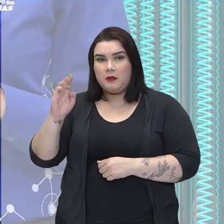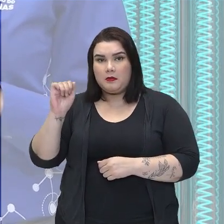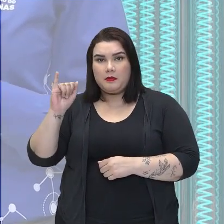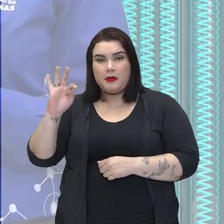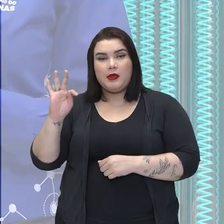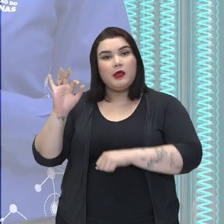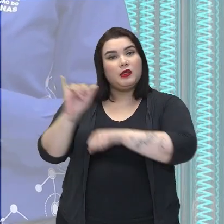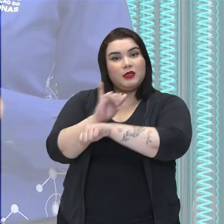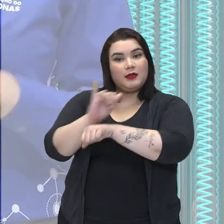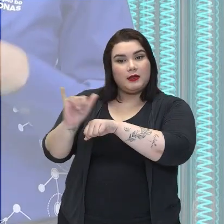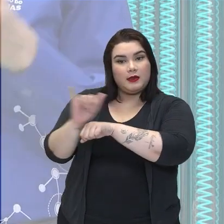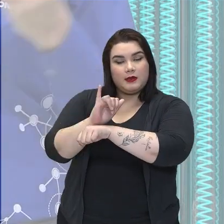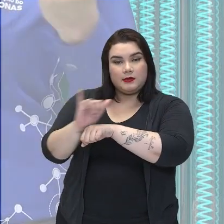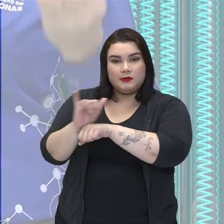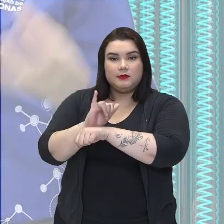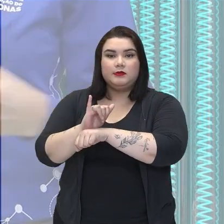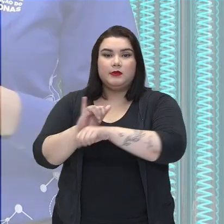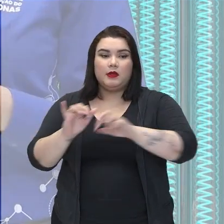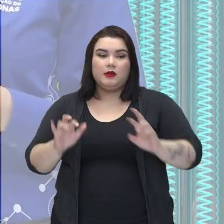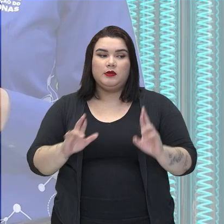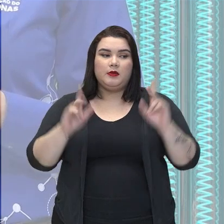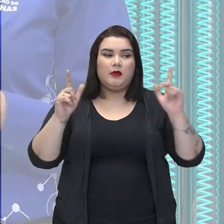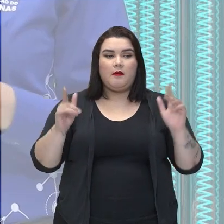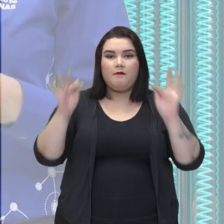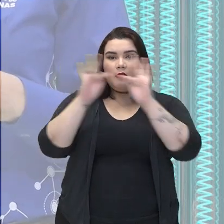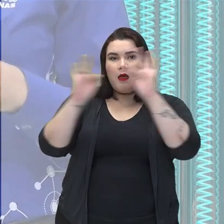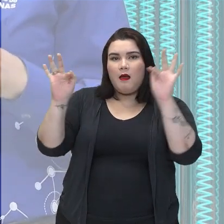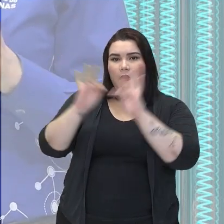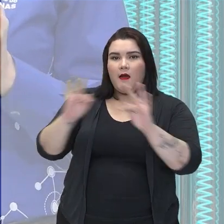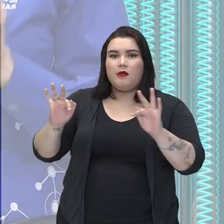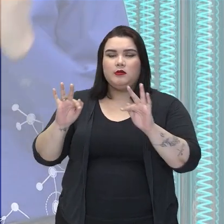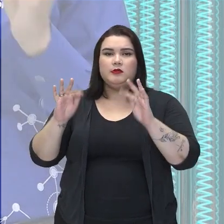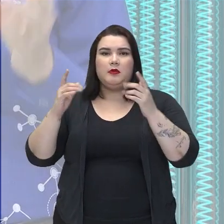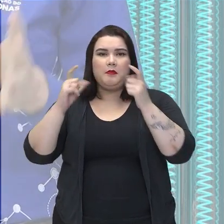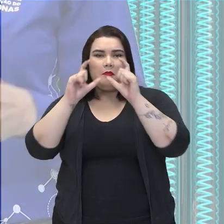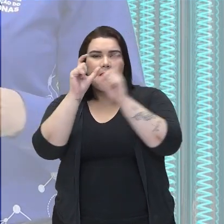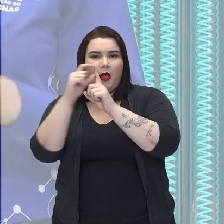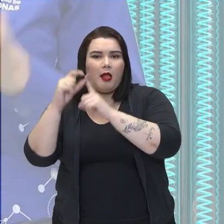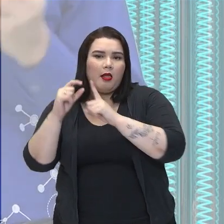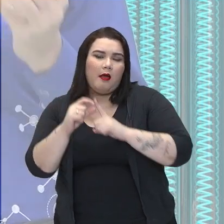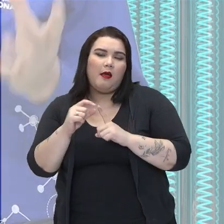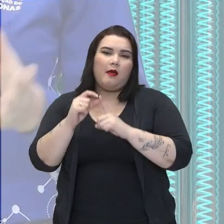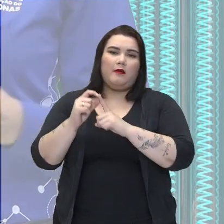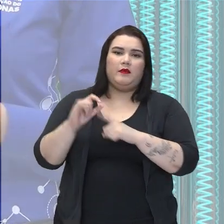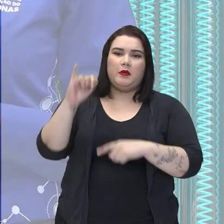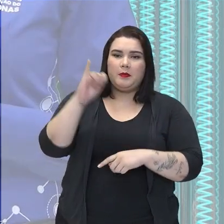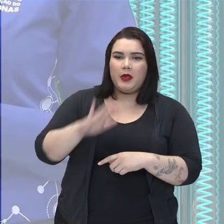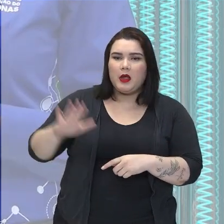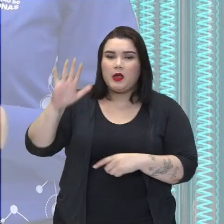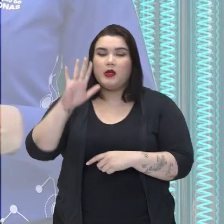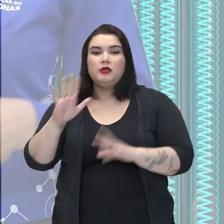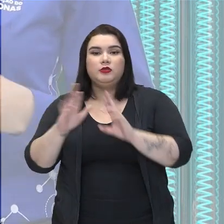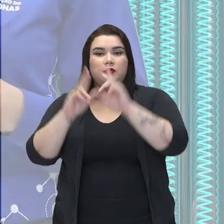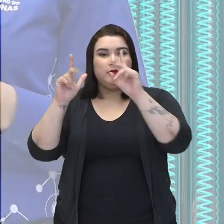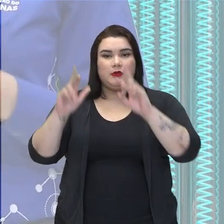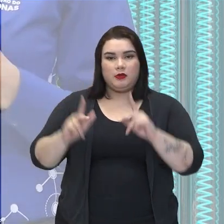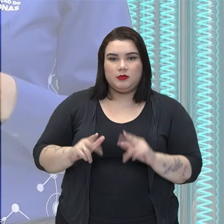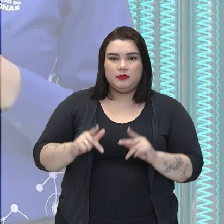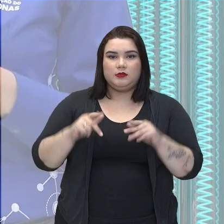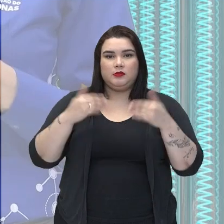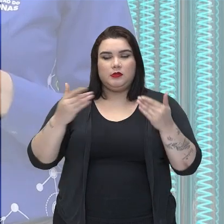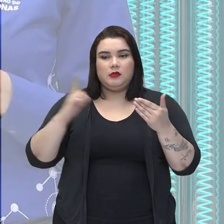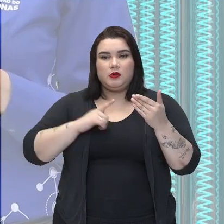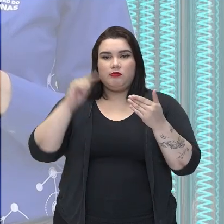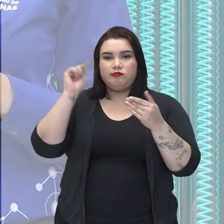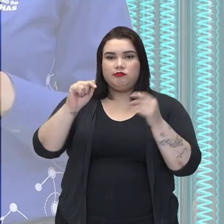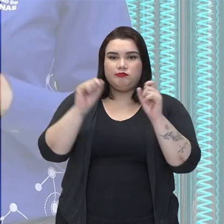lá, certo? Então, são títulos chamativos, né? São palavras chamativas, imagens chamativas, e aí você clica lá, não